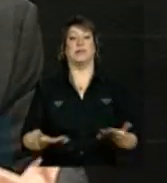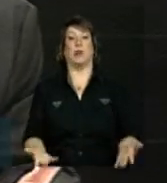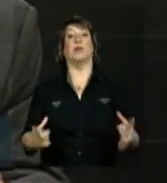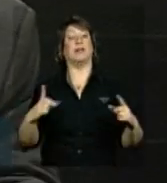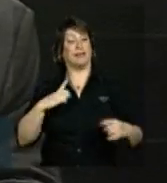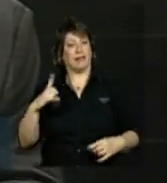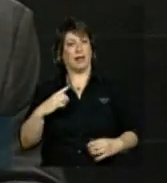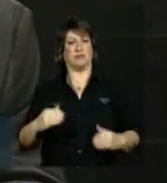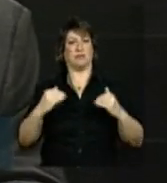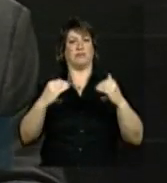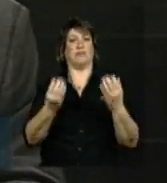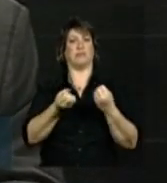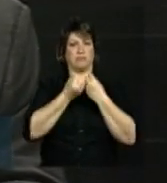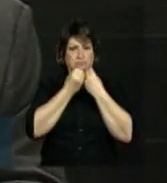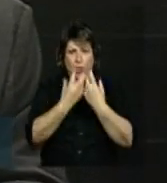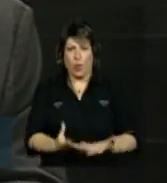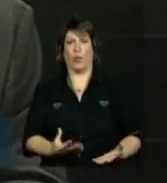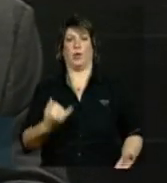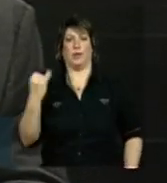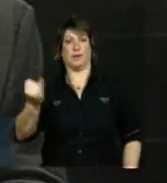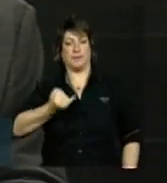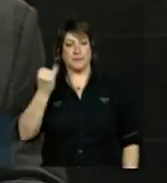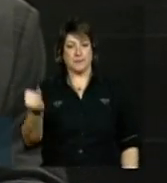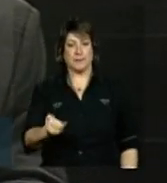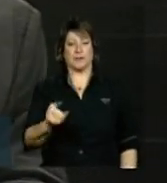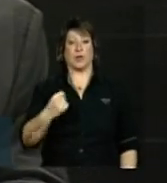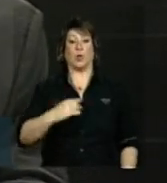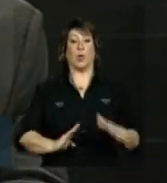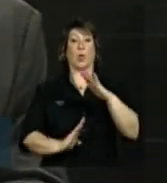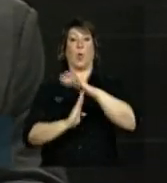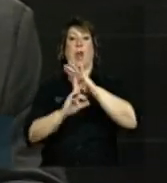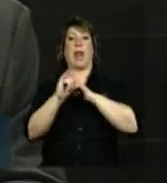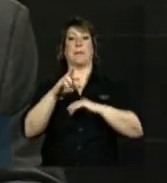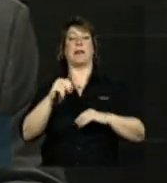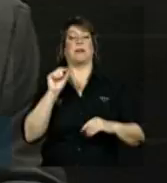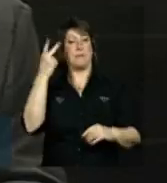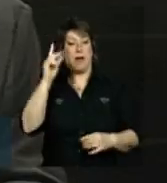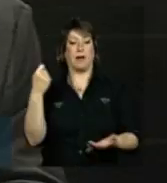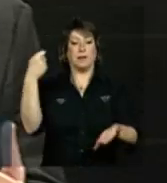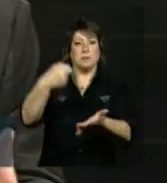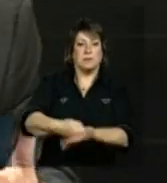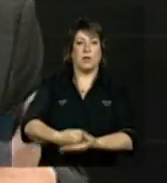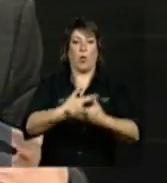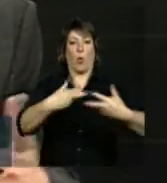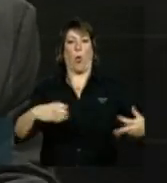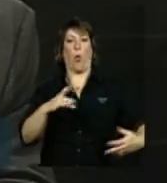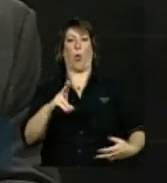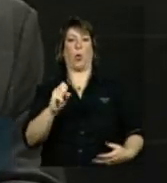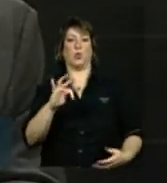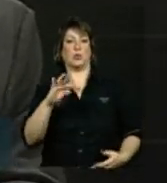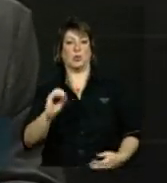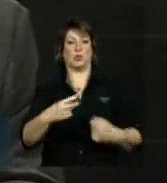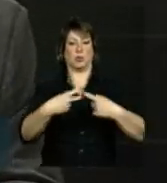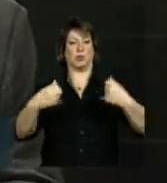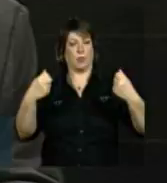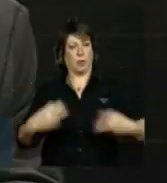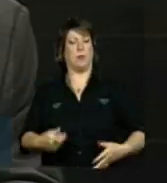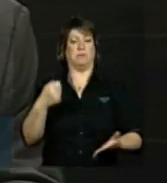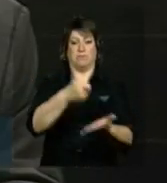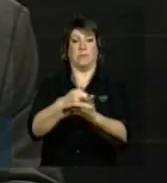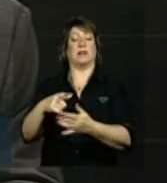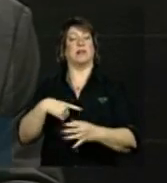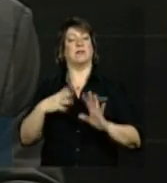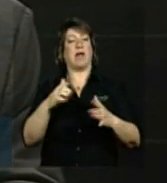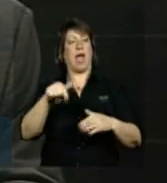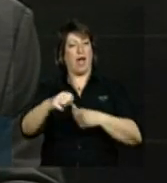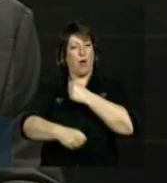um crescimento significativo do limite para custeio, que significa que a gente poderá, talvez daqui a